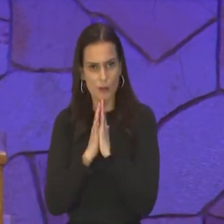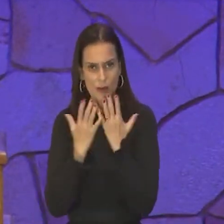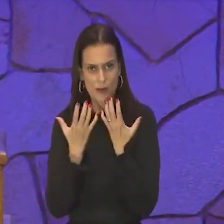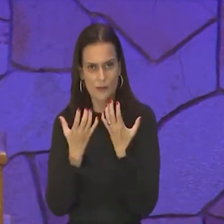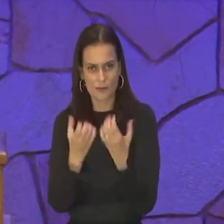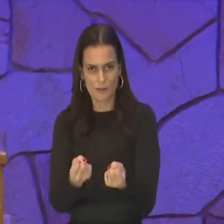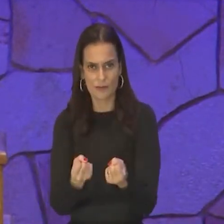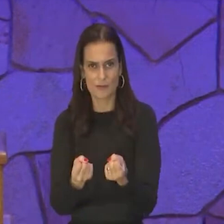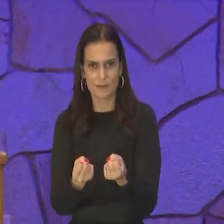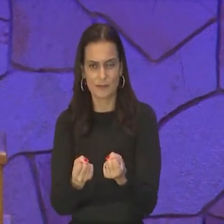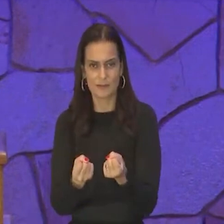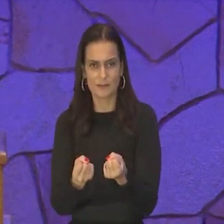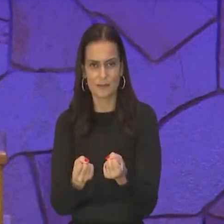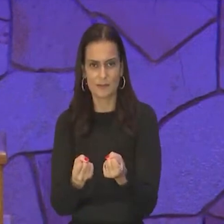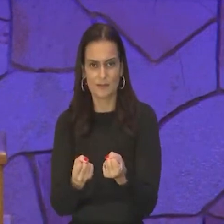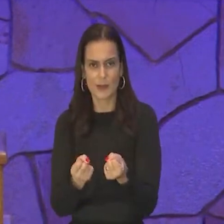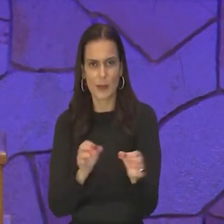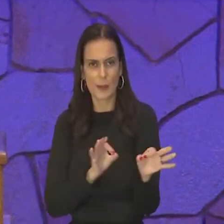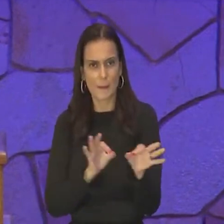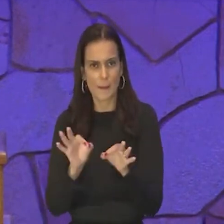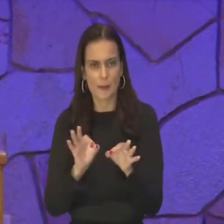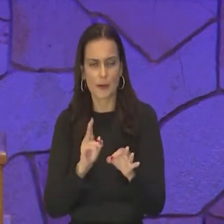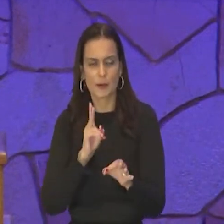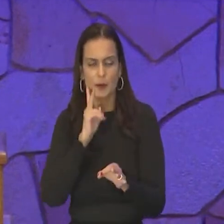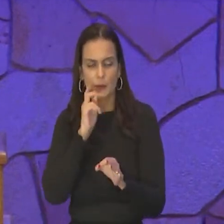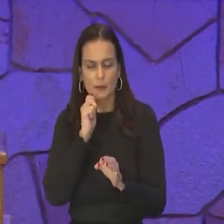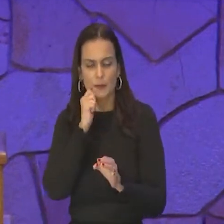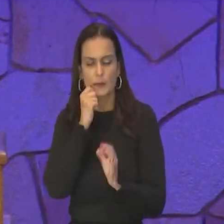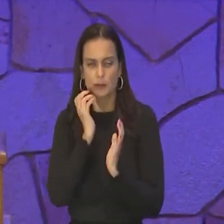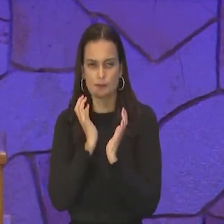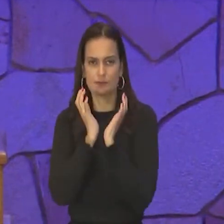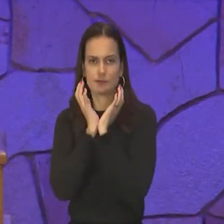nesse momento de preparação da ceia do Senhor.